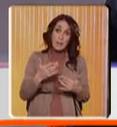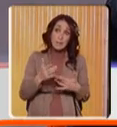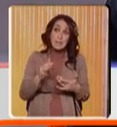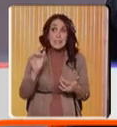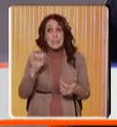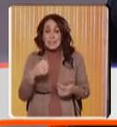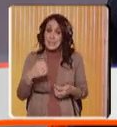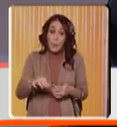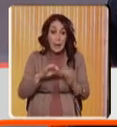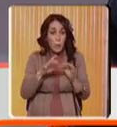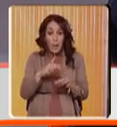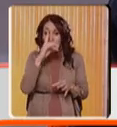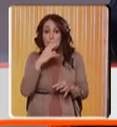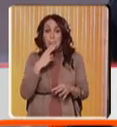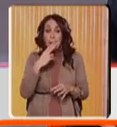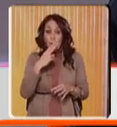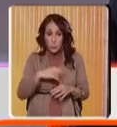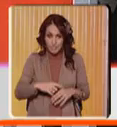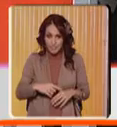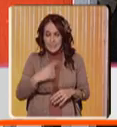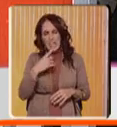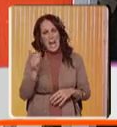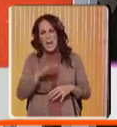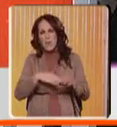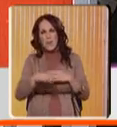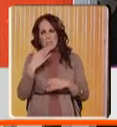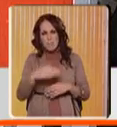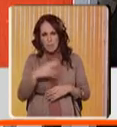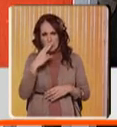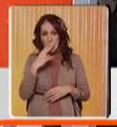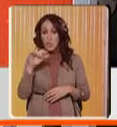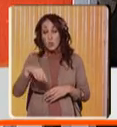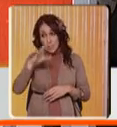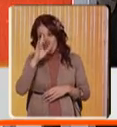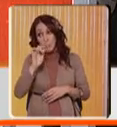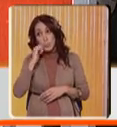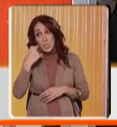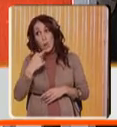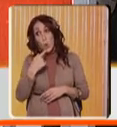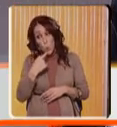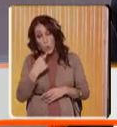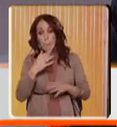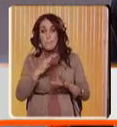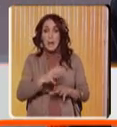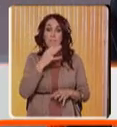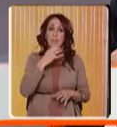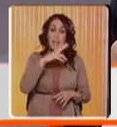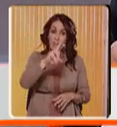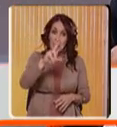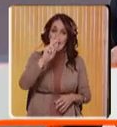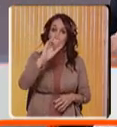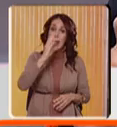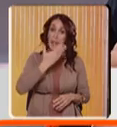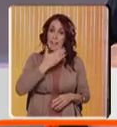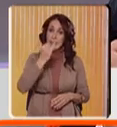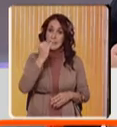lembrar o tabaco. Há uns anos o tabaco dizia-se que não fazia mal nenhum e hoje sabe-se os malefícios que ele faz. Seja como for, ali falaram em radiações, ali